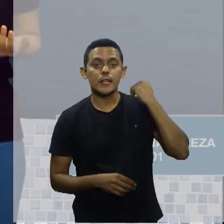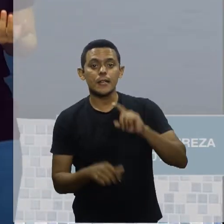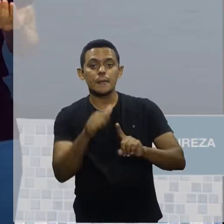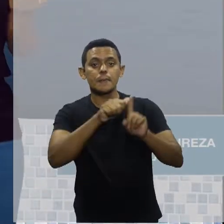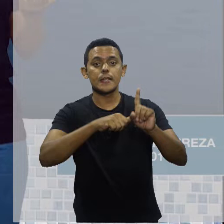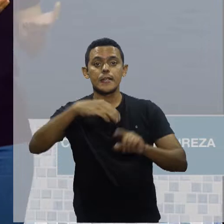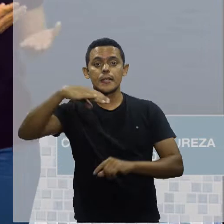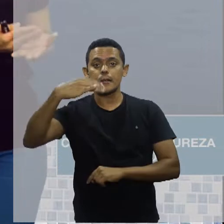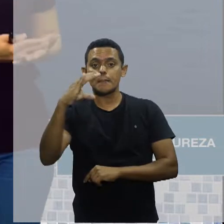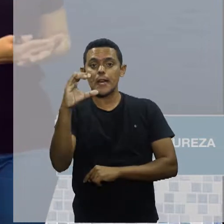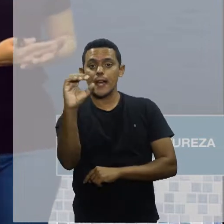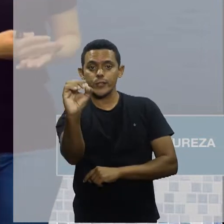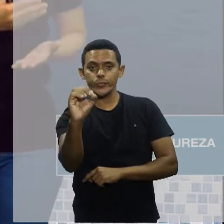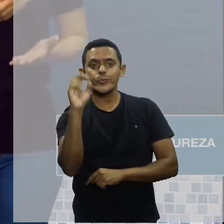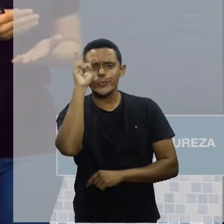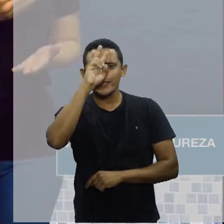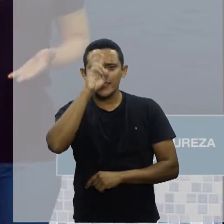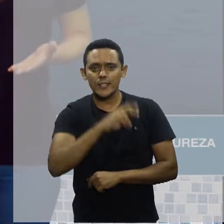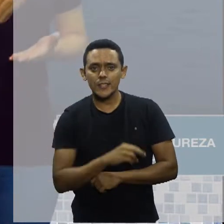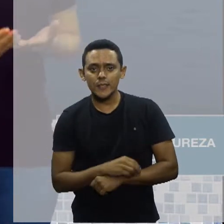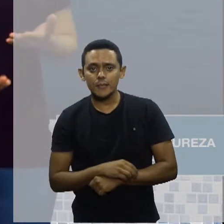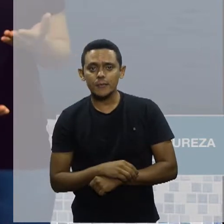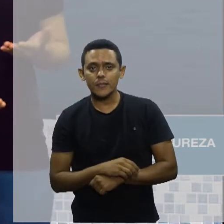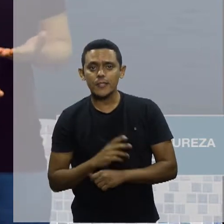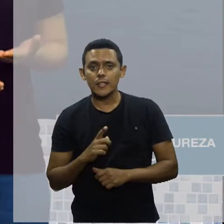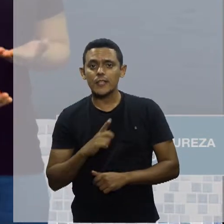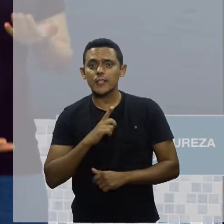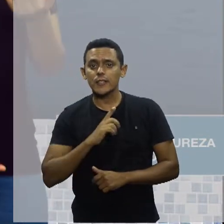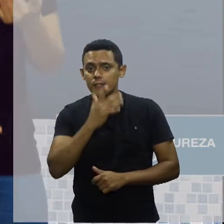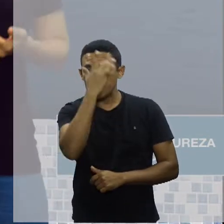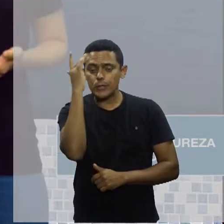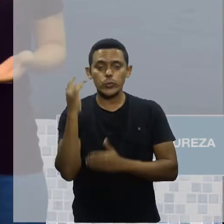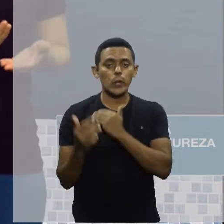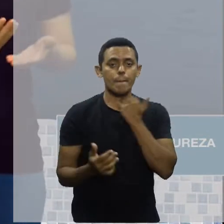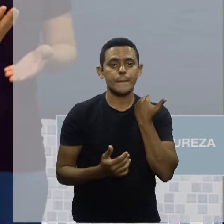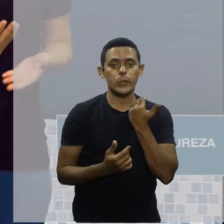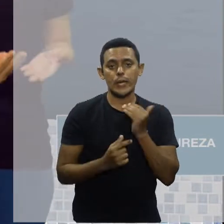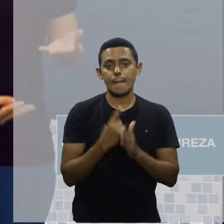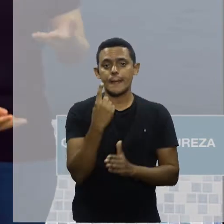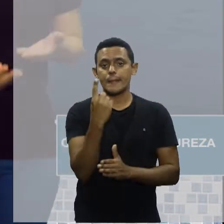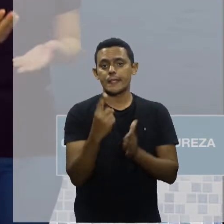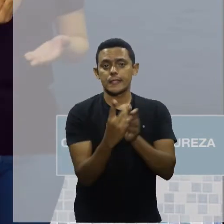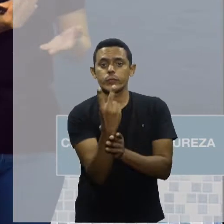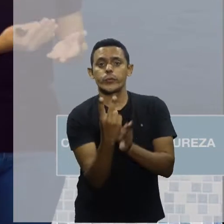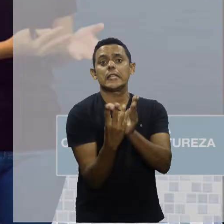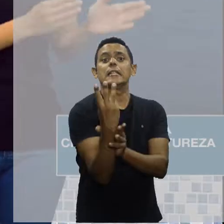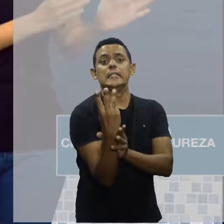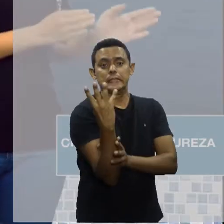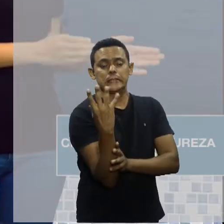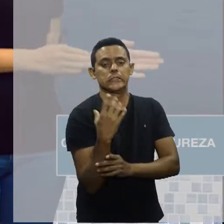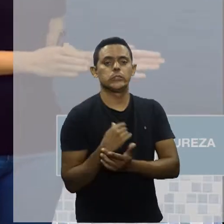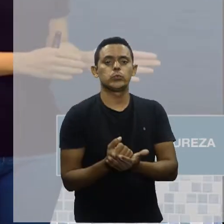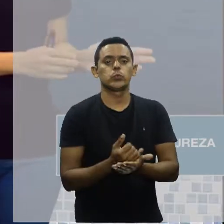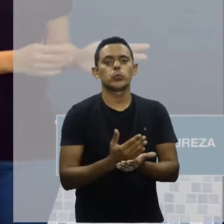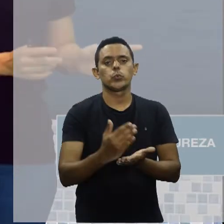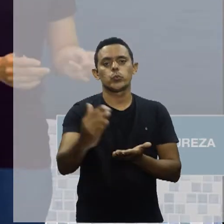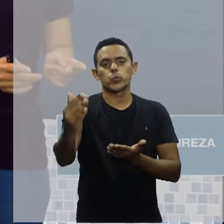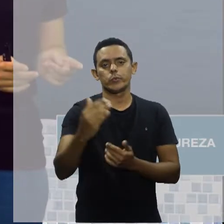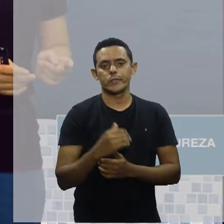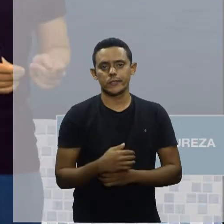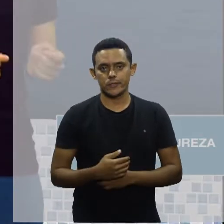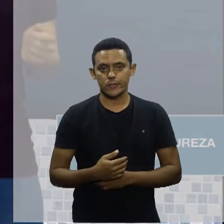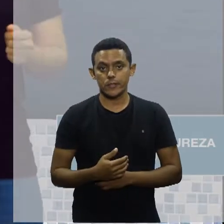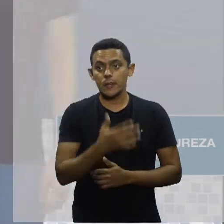2020, que foi onde surgiram, onde ocorreram os primeiros óbitos. os primeiros sinais da doença ocorreram em fevereiro de